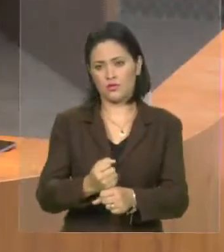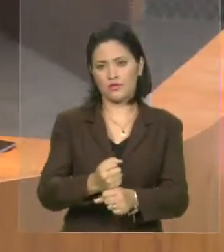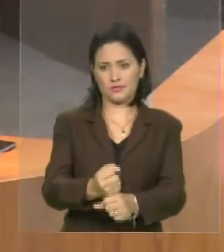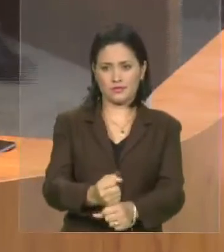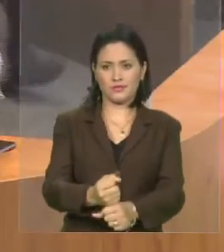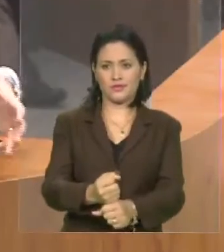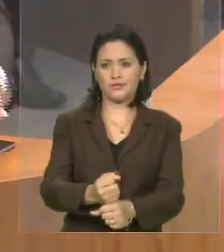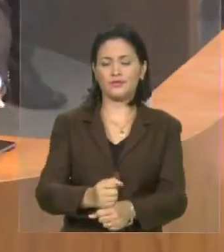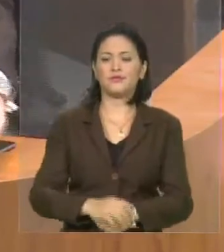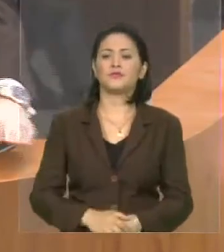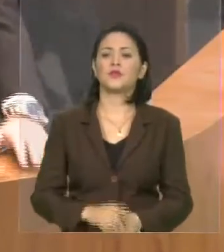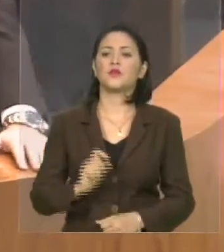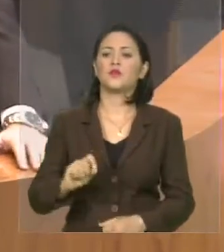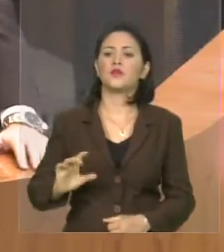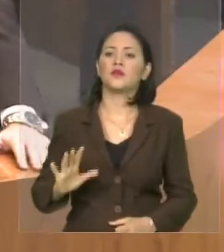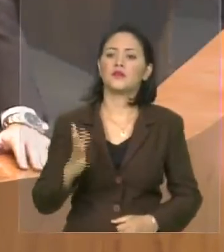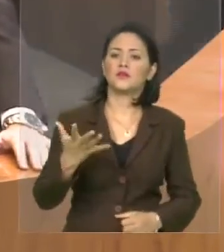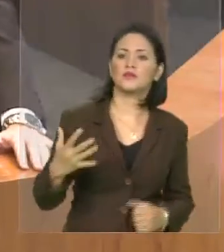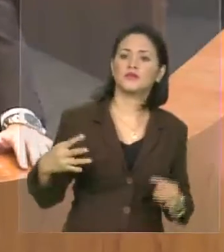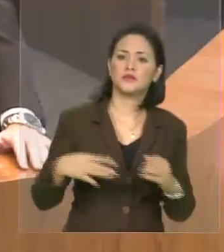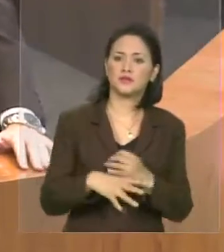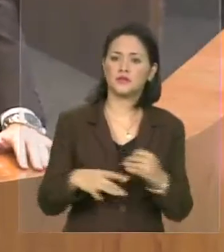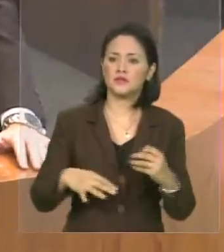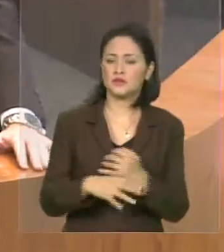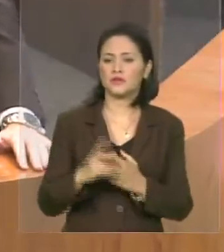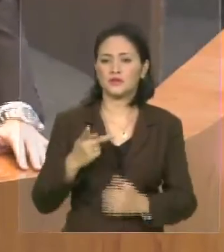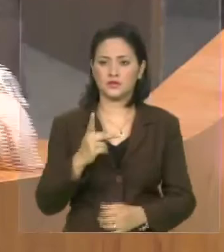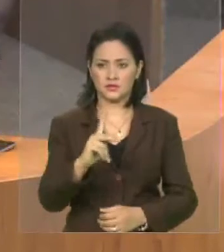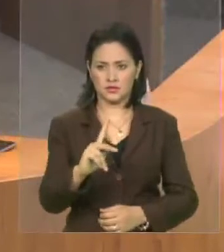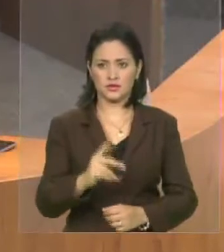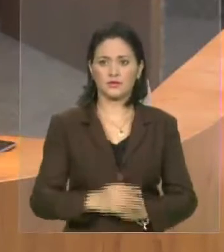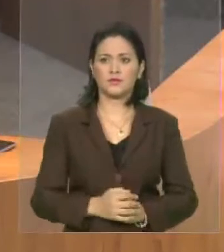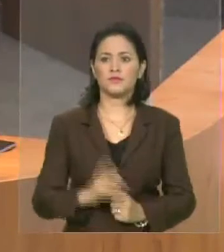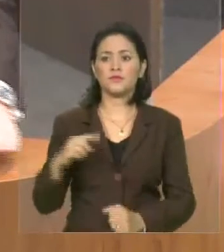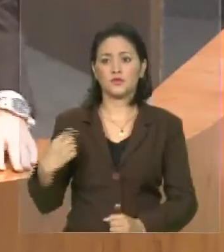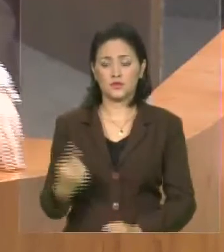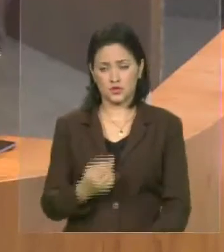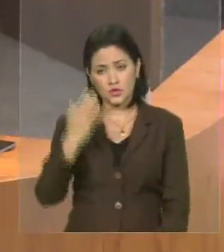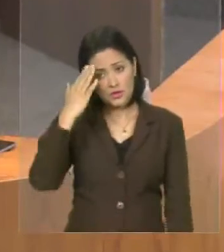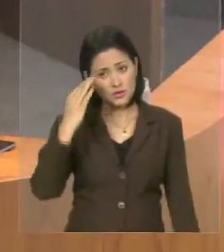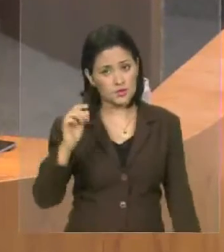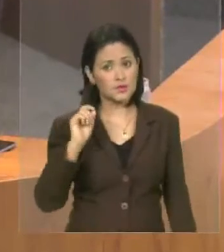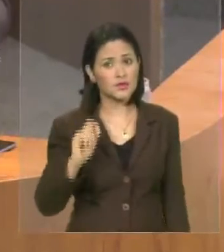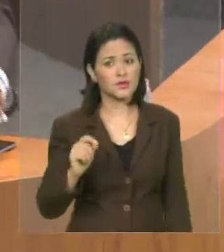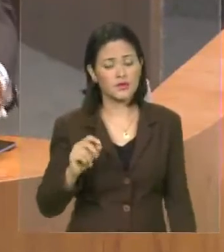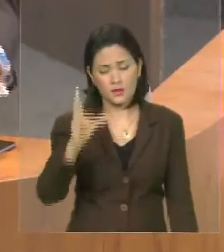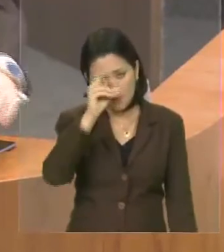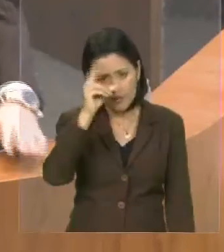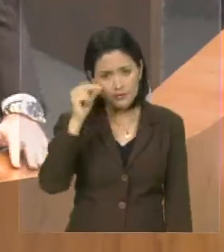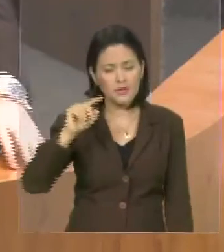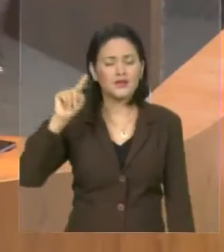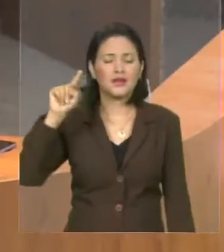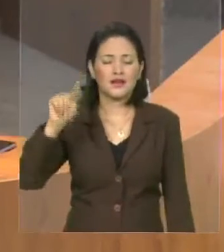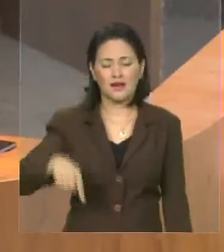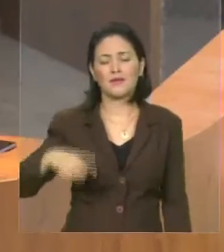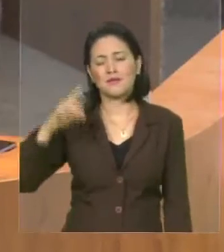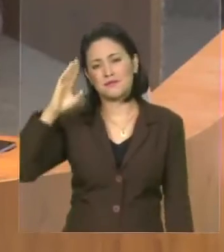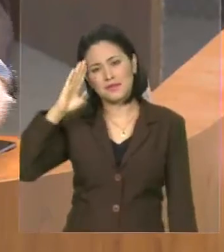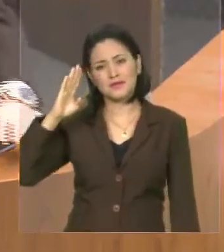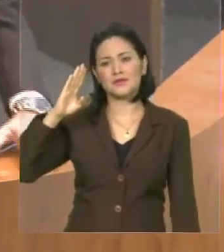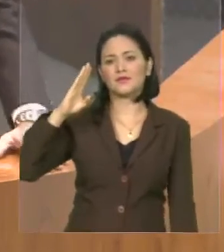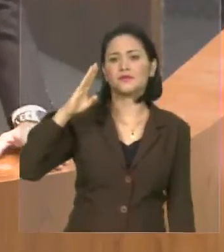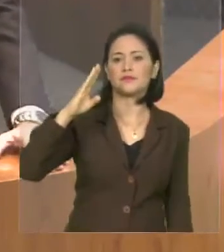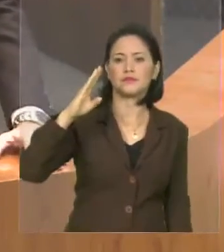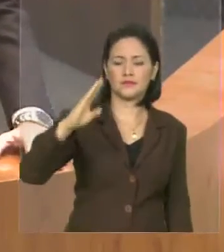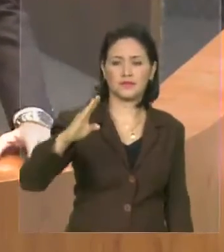vida do seu município. Nós sabemos que o prefeito é parte fundamental da organização